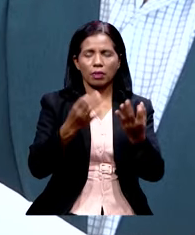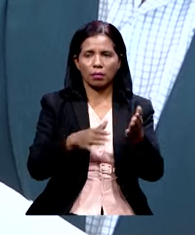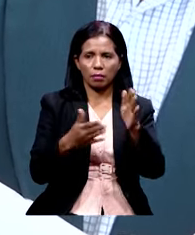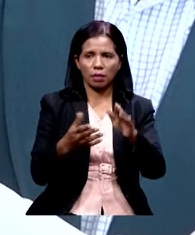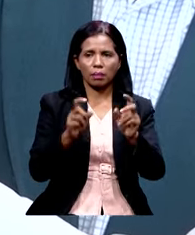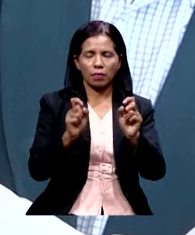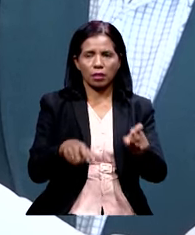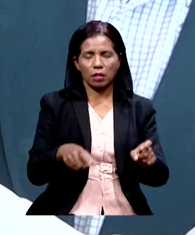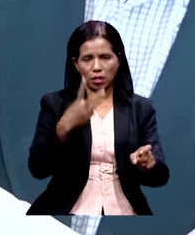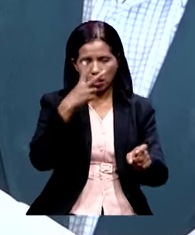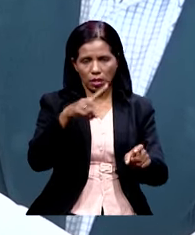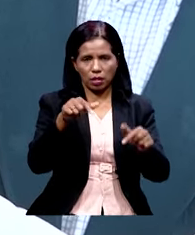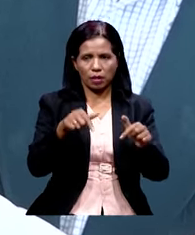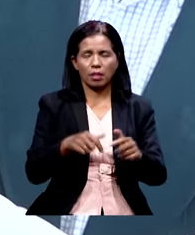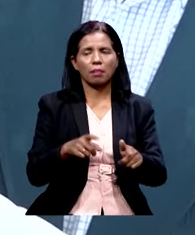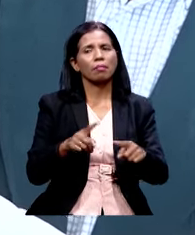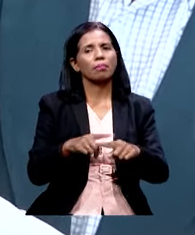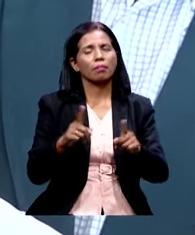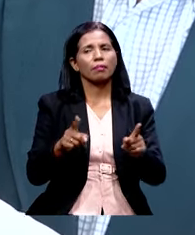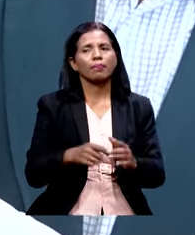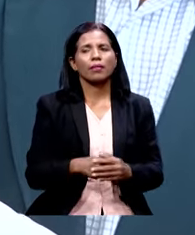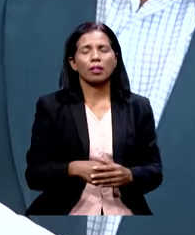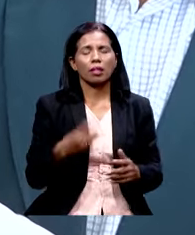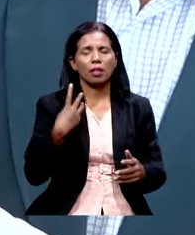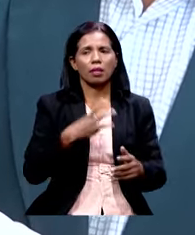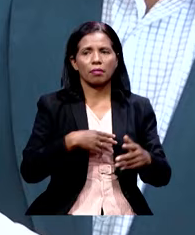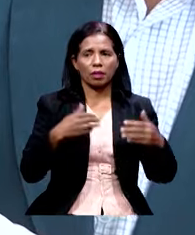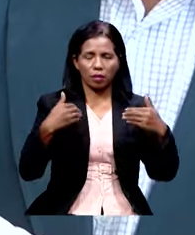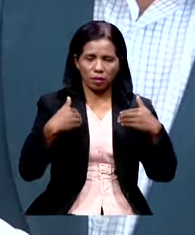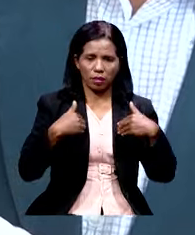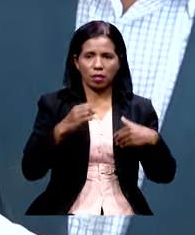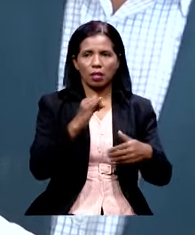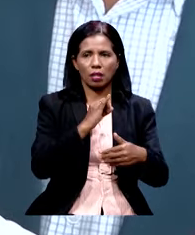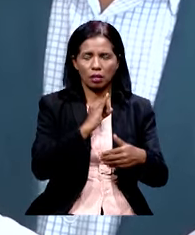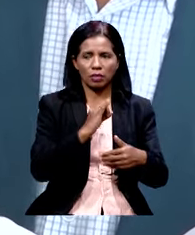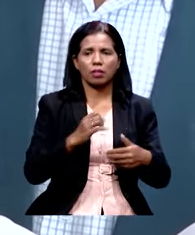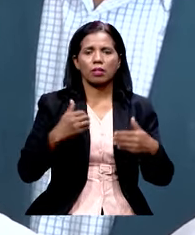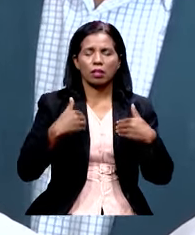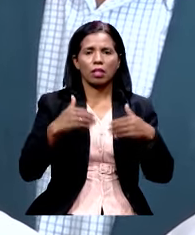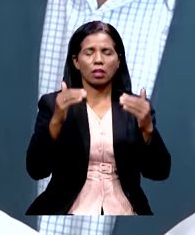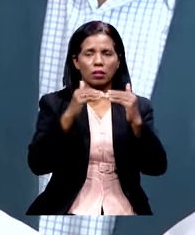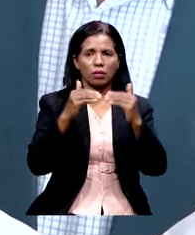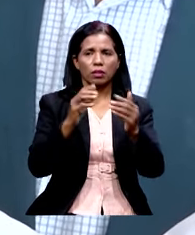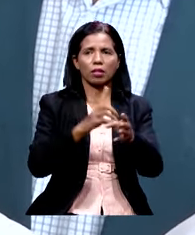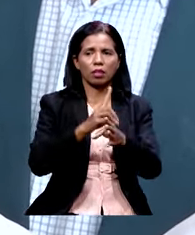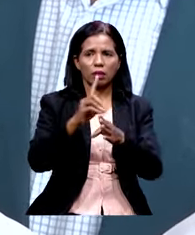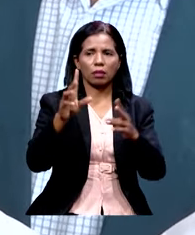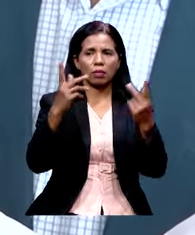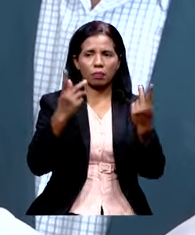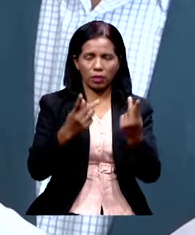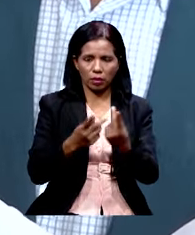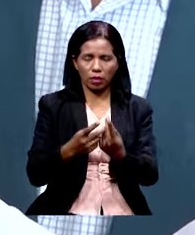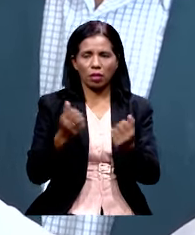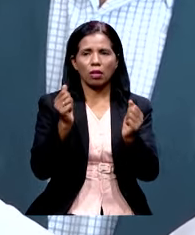de una situação ida ne. Mai be fu in de dau ka mi ha na in haurasi. E he encontro ho diretor companhia, ho técnico